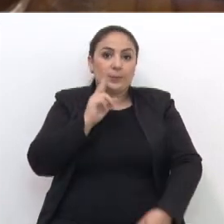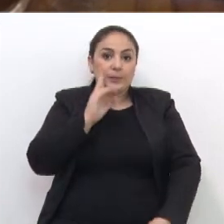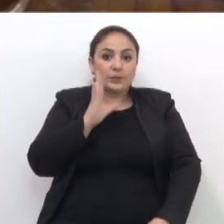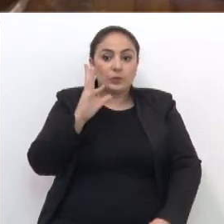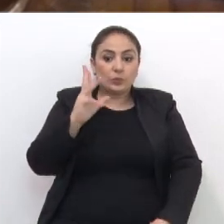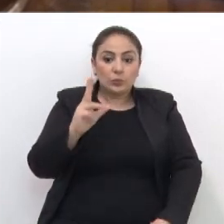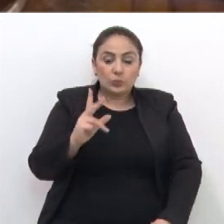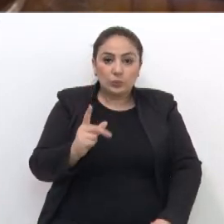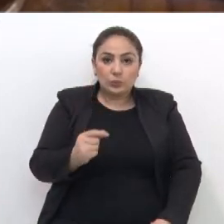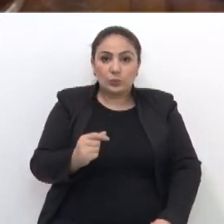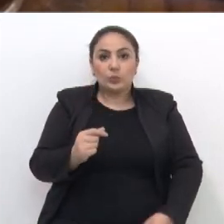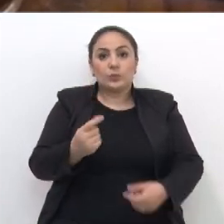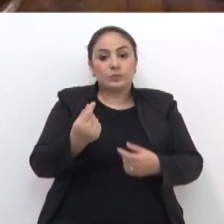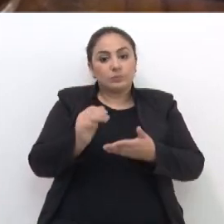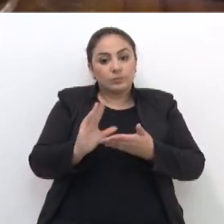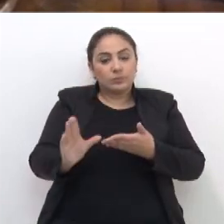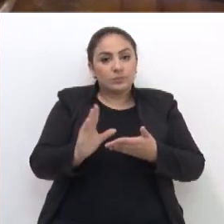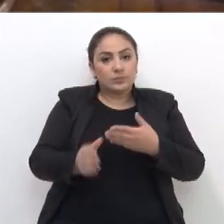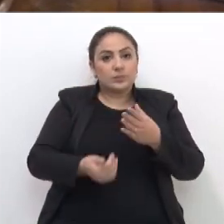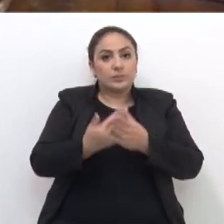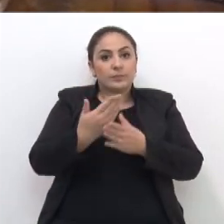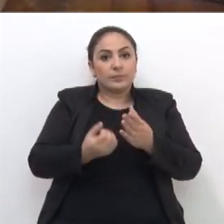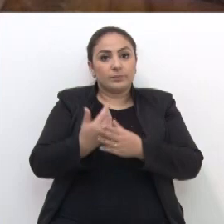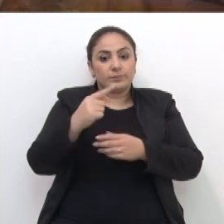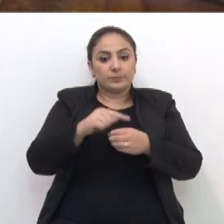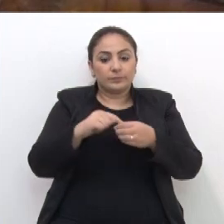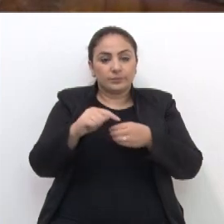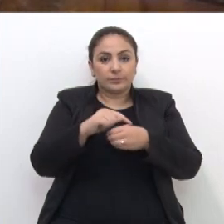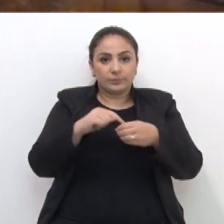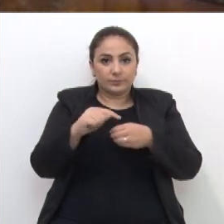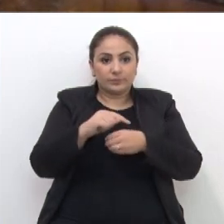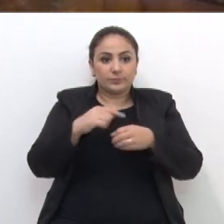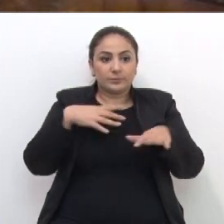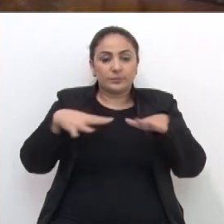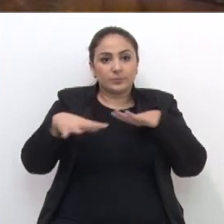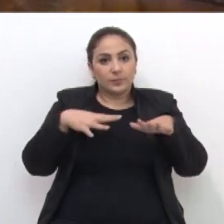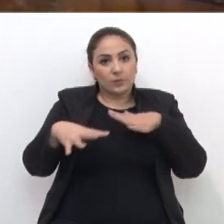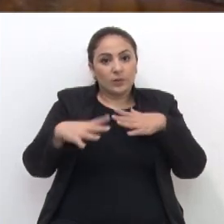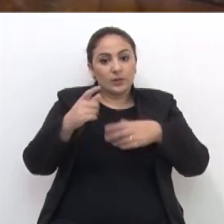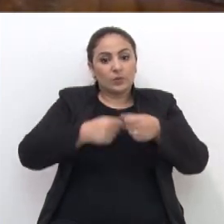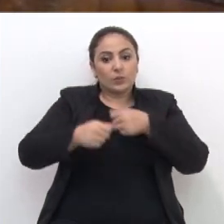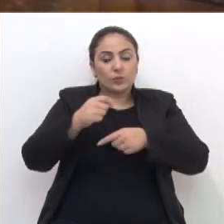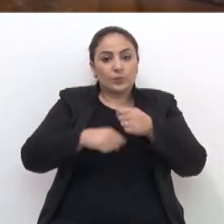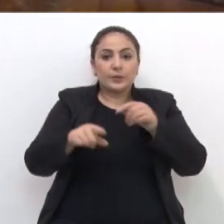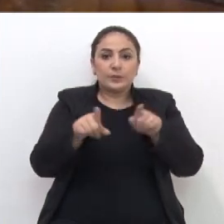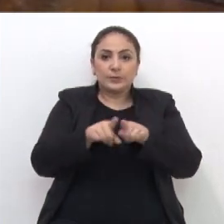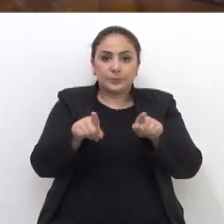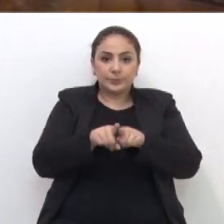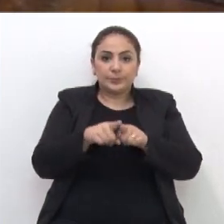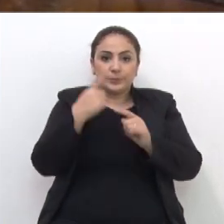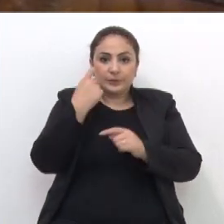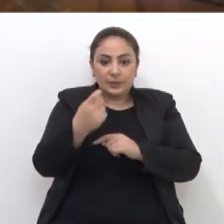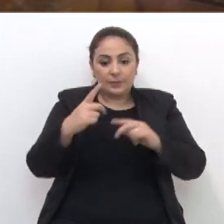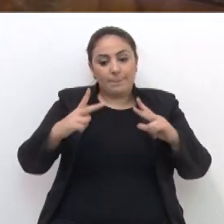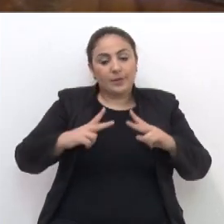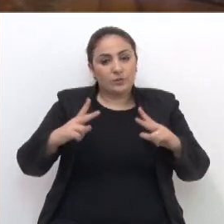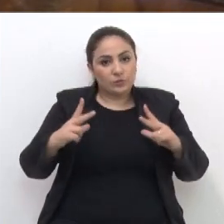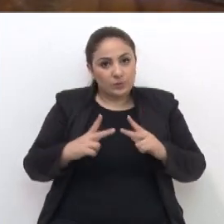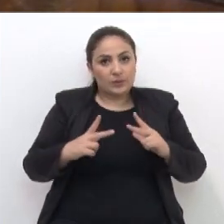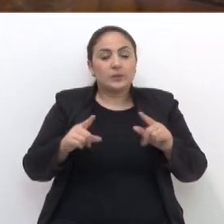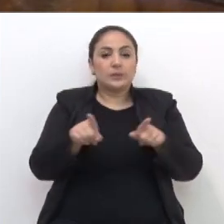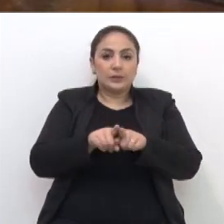Então, isso é o que nós trabalhamos como contrapartidas ou medidas compensatórias, que já são feitas desde 2013, a população